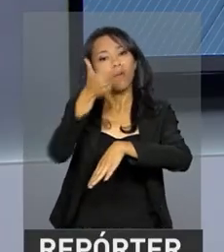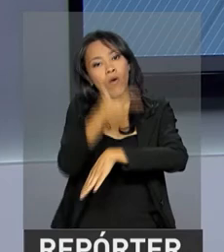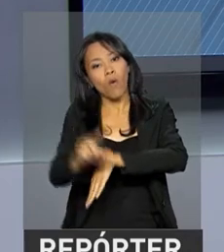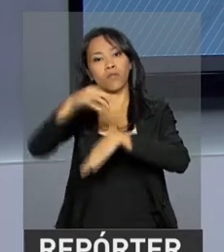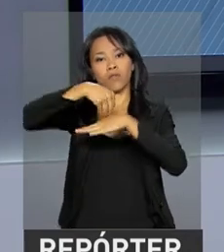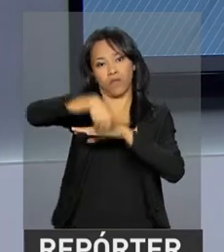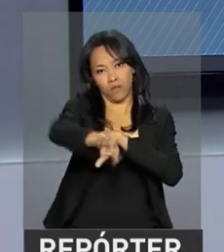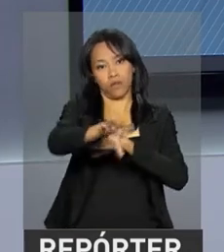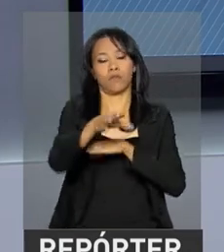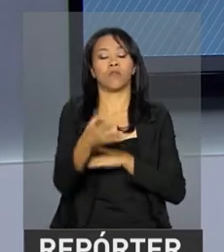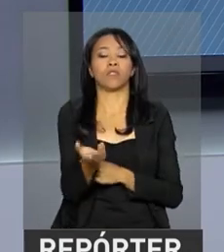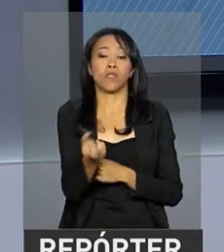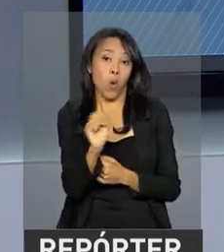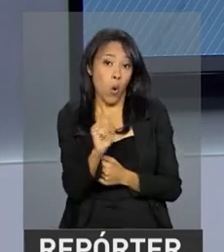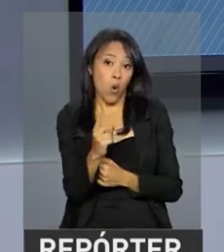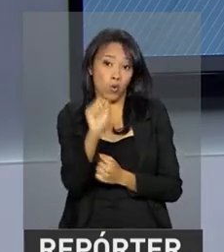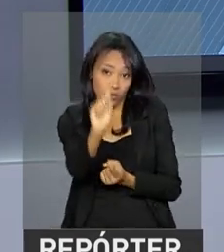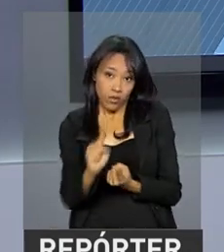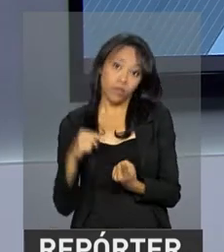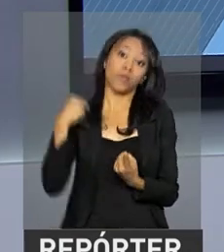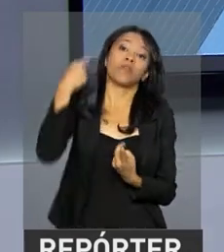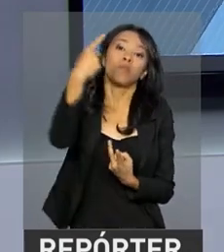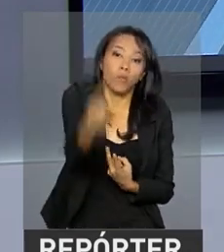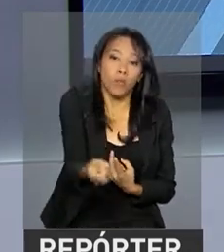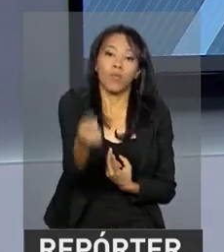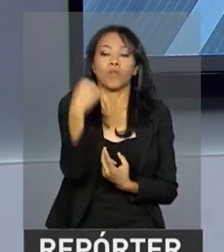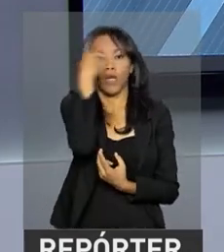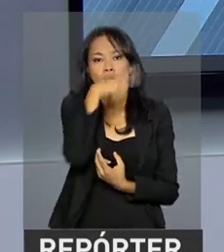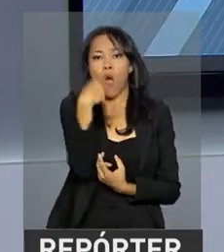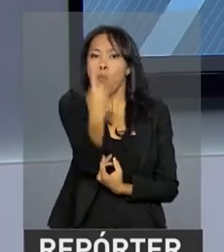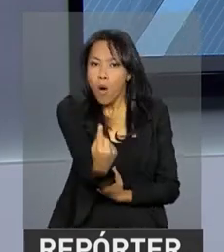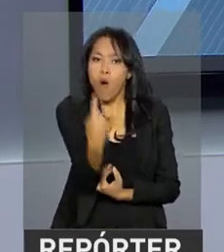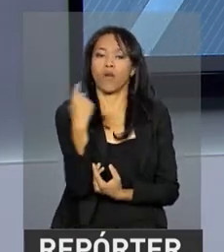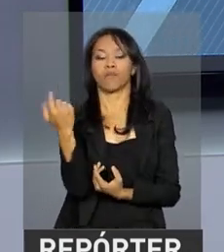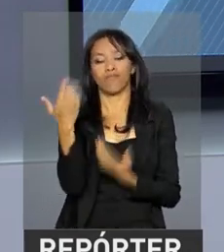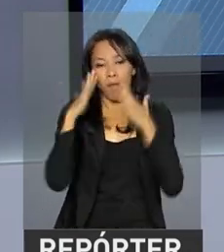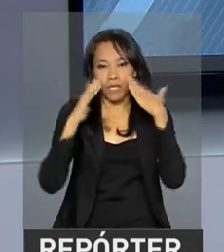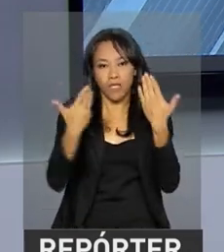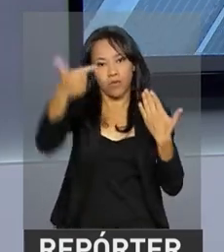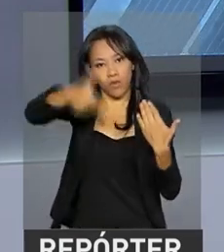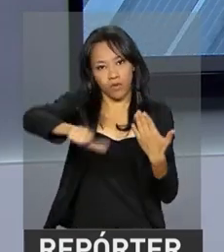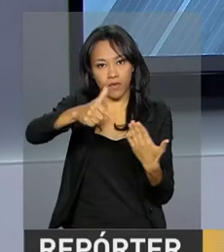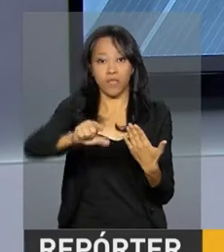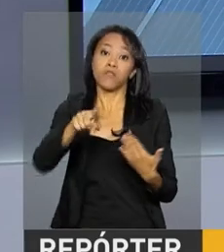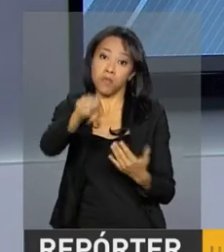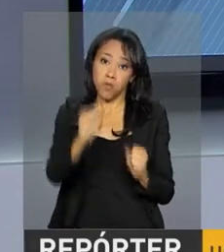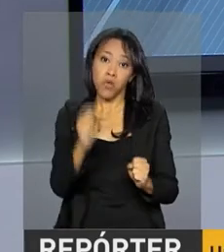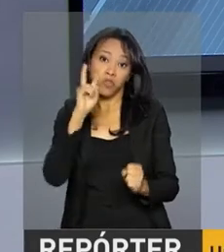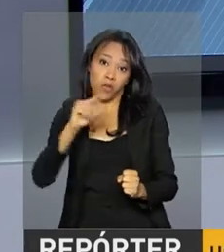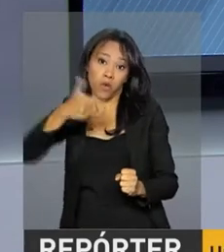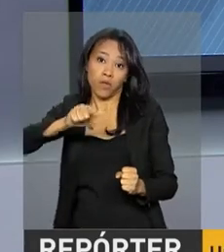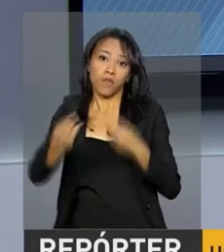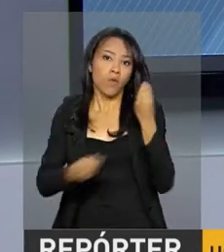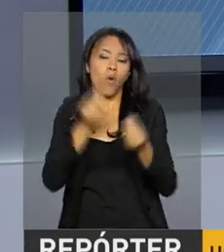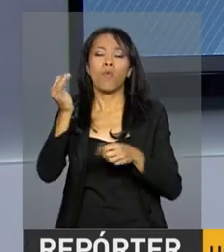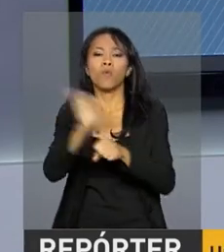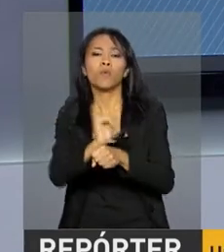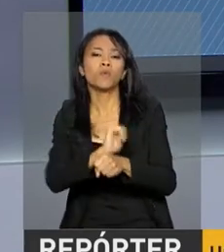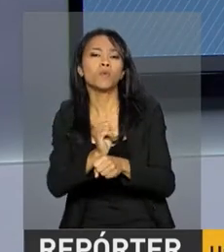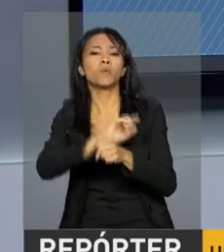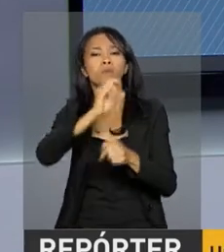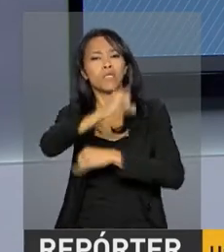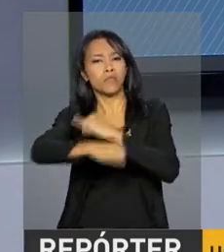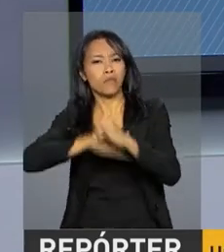outras informações ou em uma hora na nossa próxima edição. Você pode rever as reportagens no YouTube